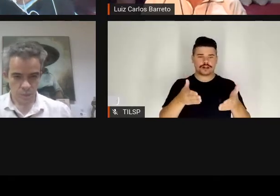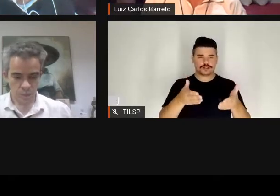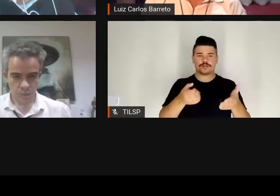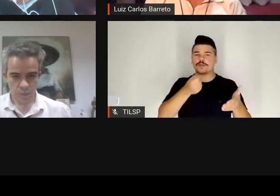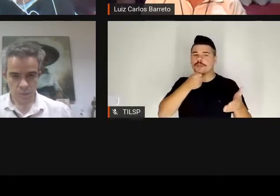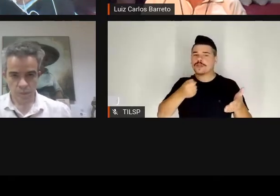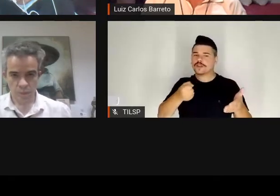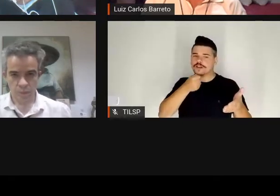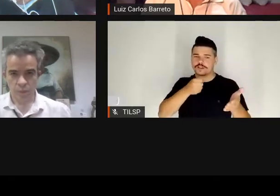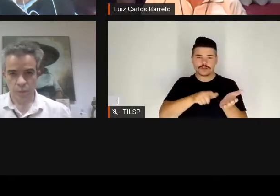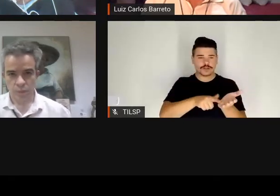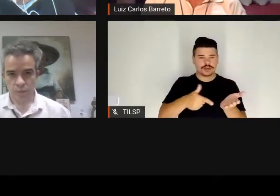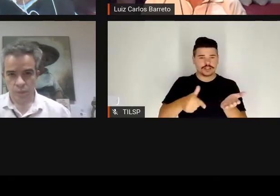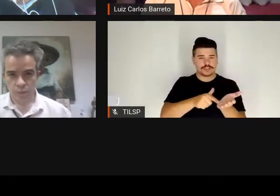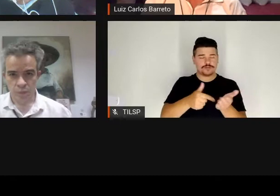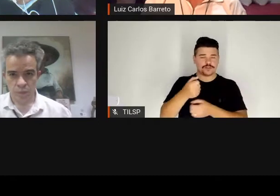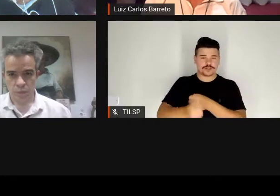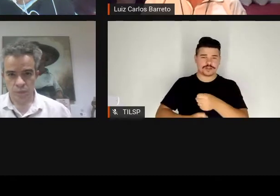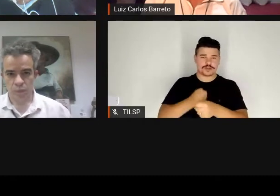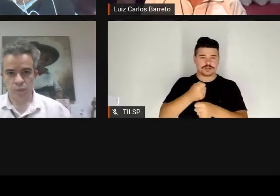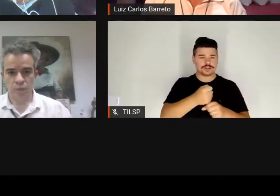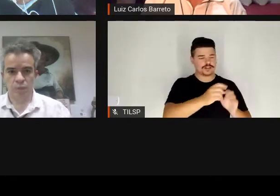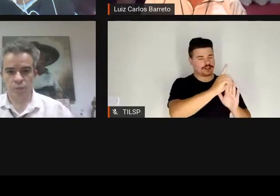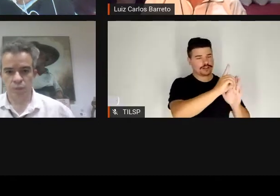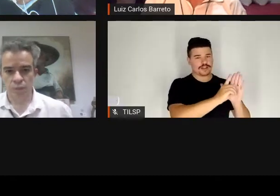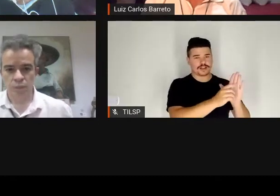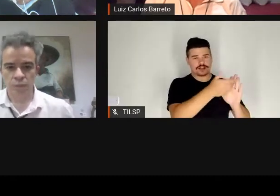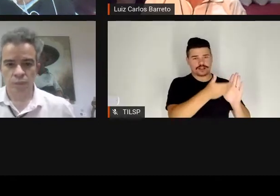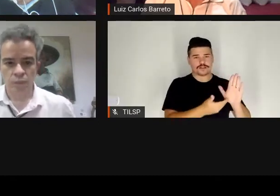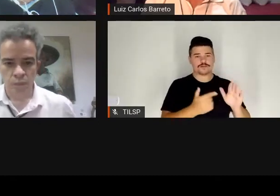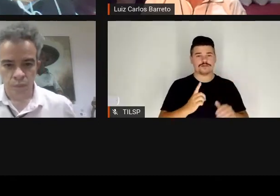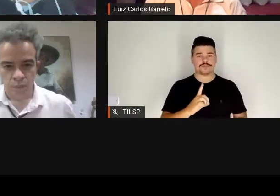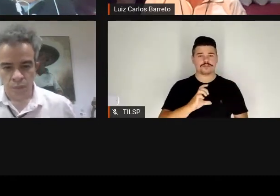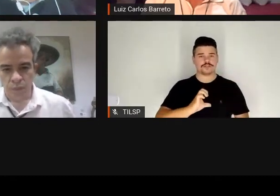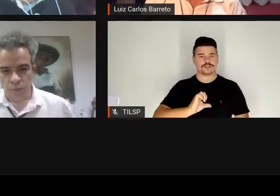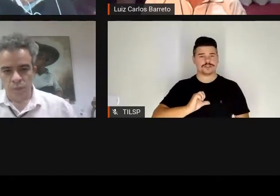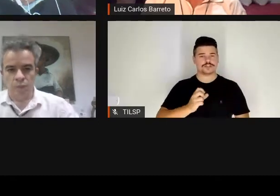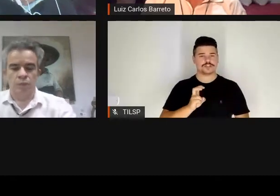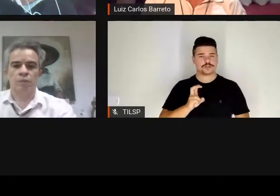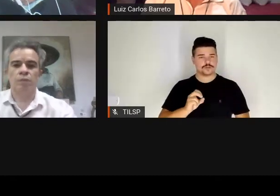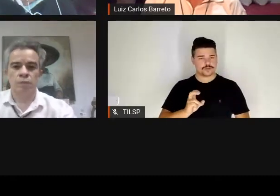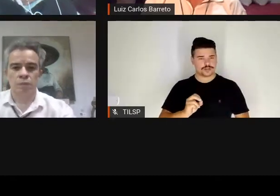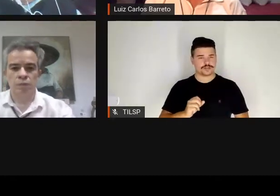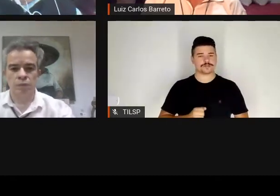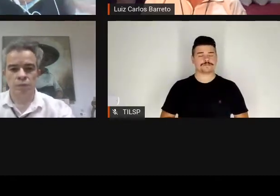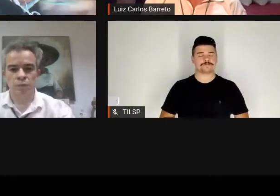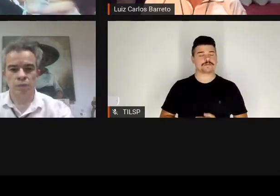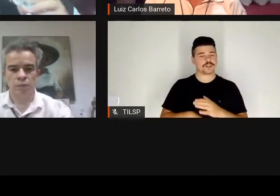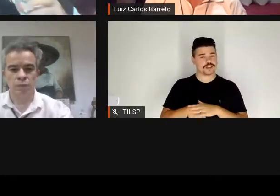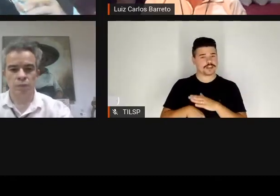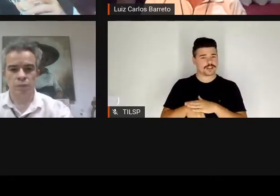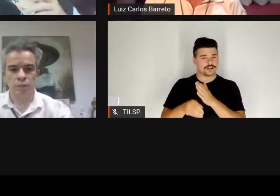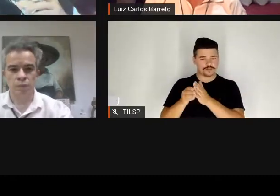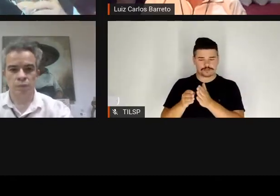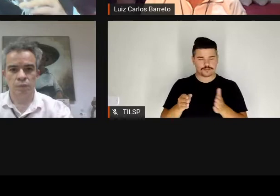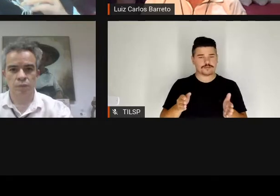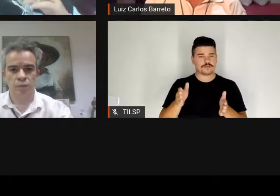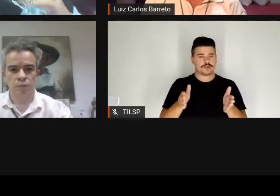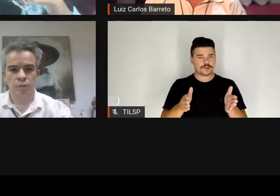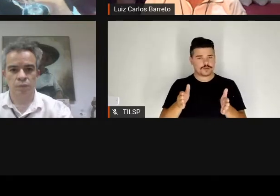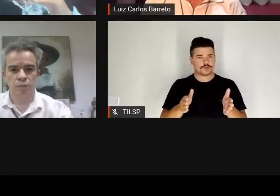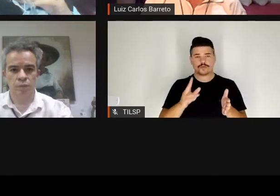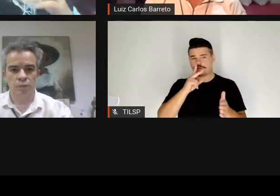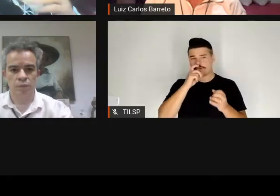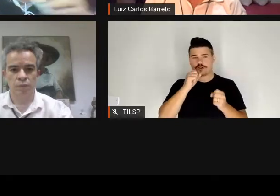década de 1950 aqui no país, né? O fotojornalismo naquele momento marcado também por esse grande veículo